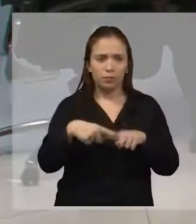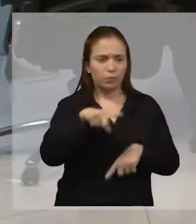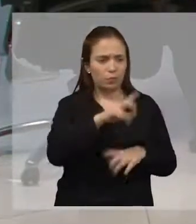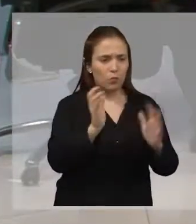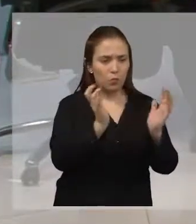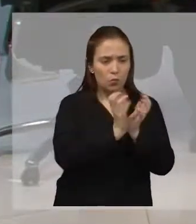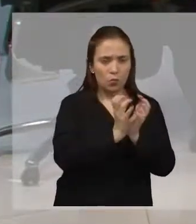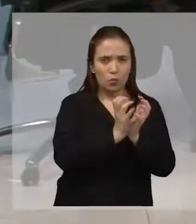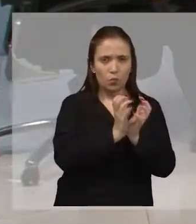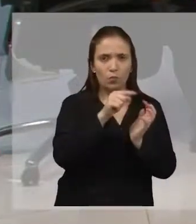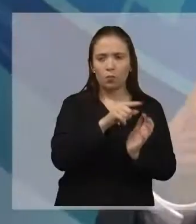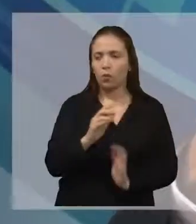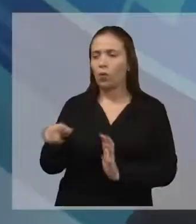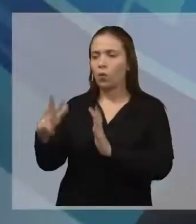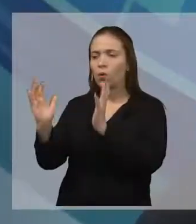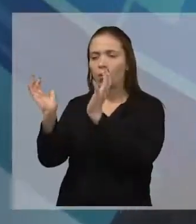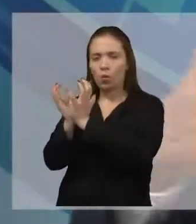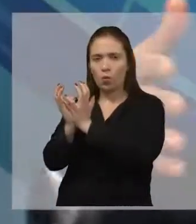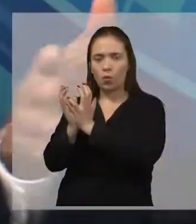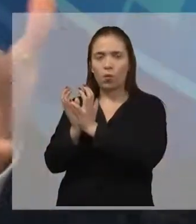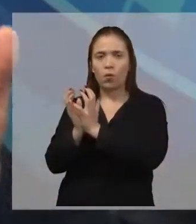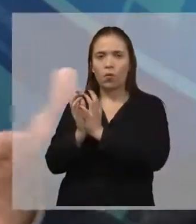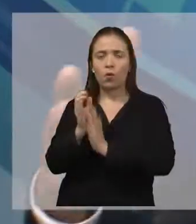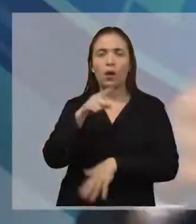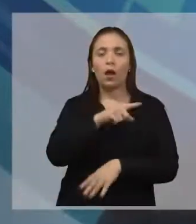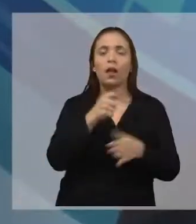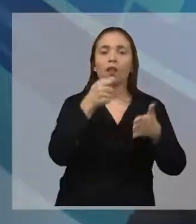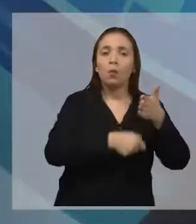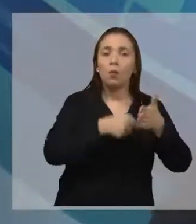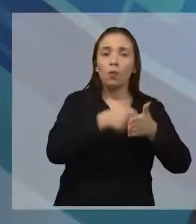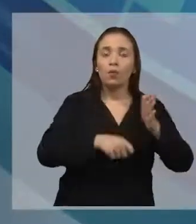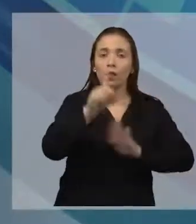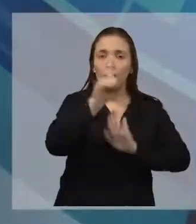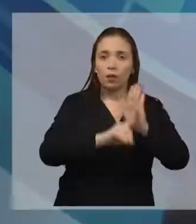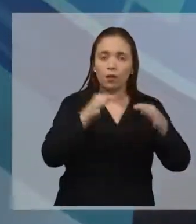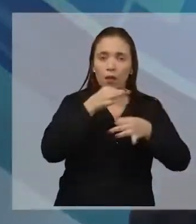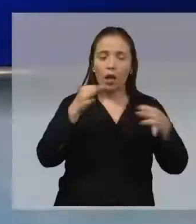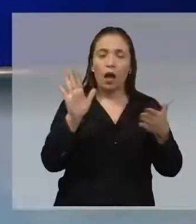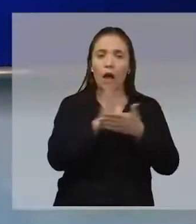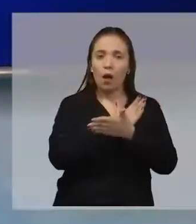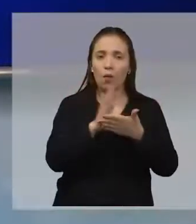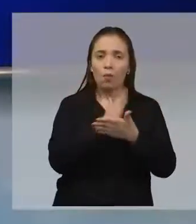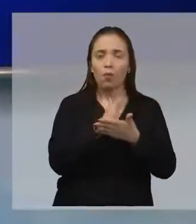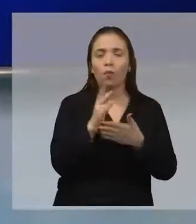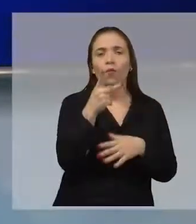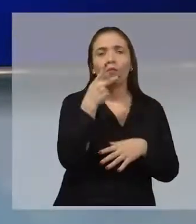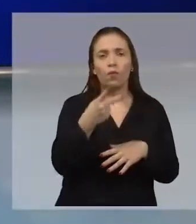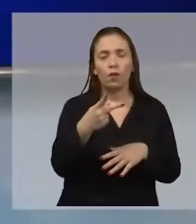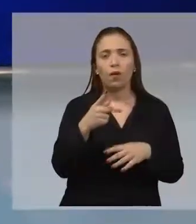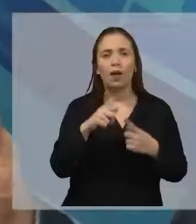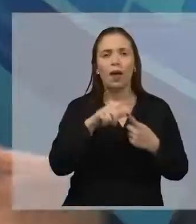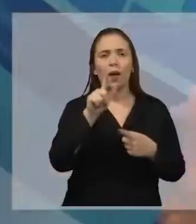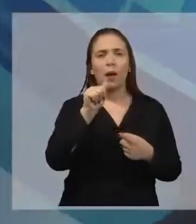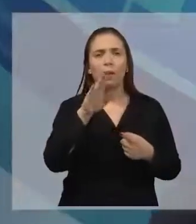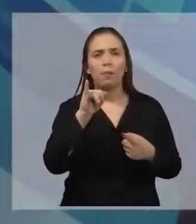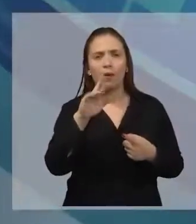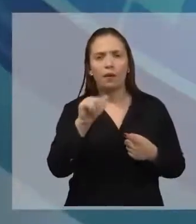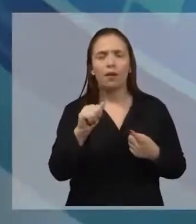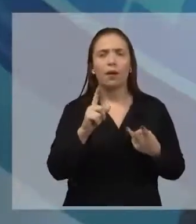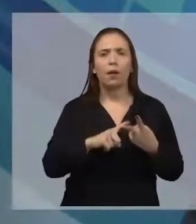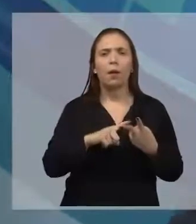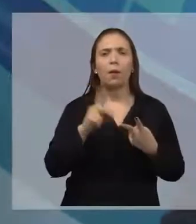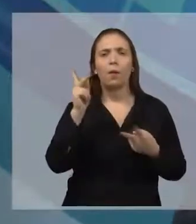partir de Cuba. Né? Então, claramente foi isso. Né? O que a gente tem é um grupo no poder que também é autoritário, né?